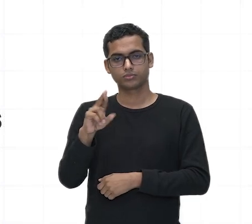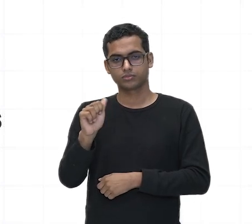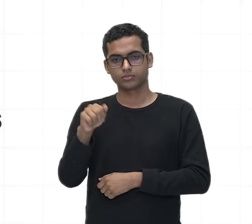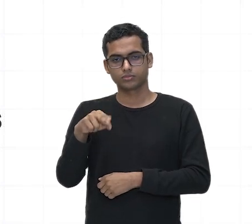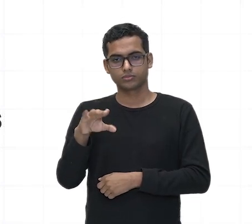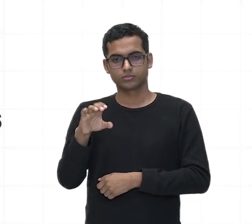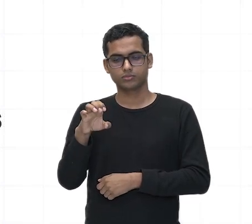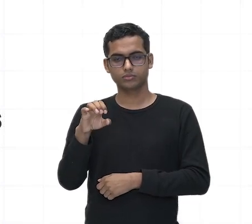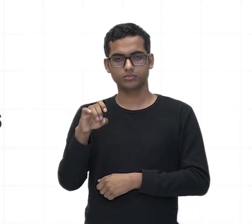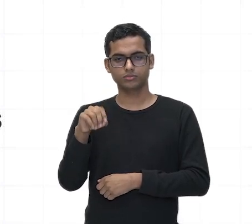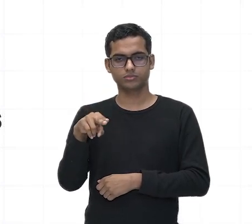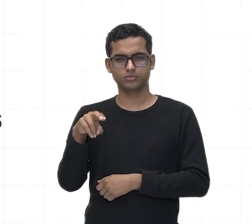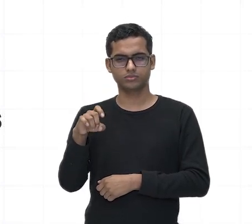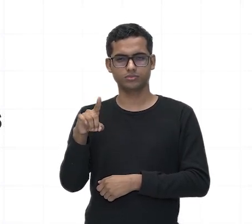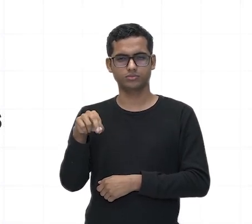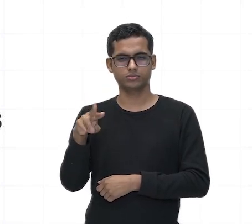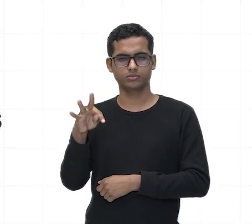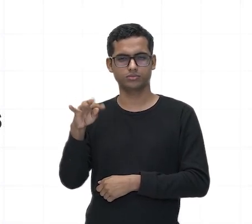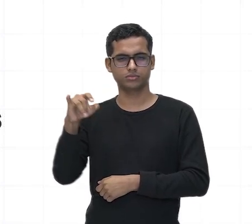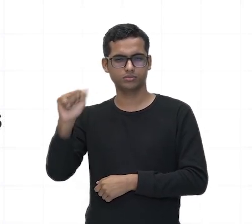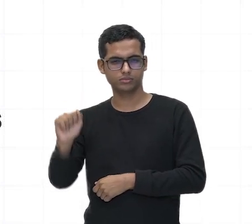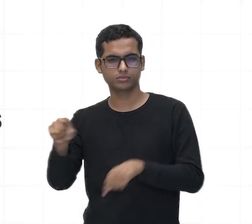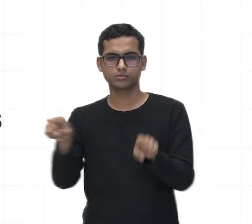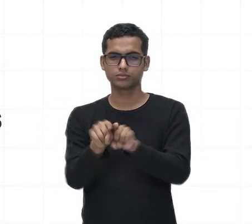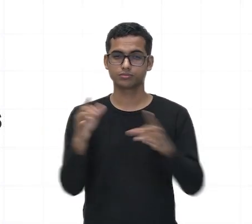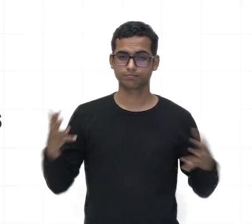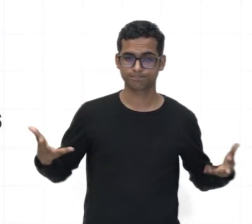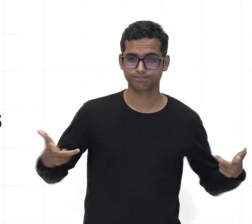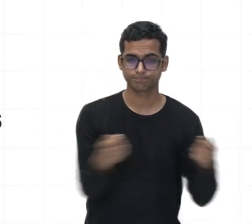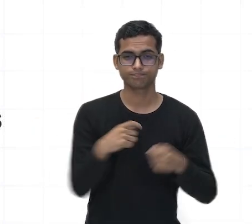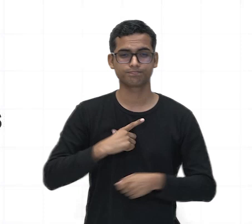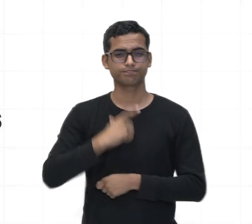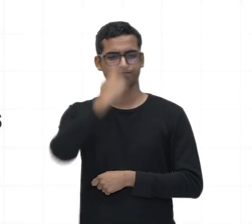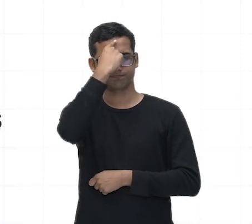transcendência, qualidade,